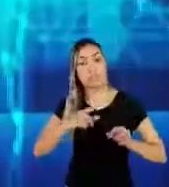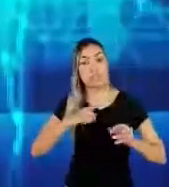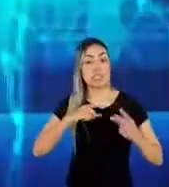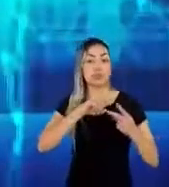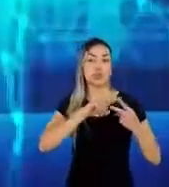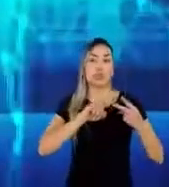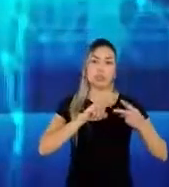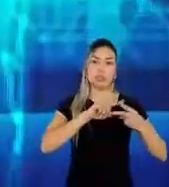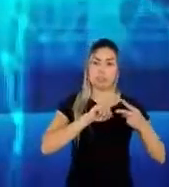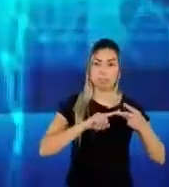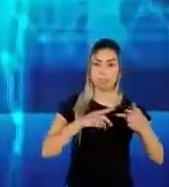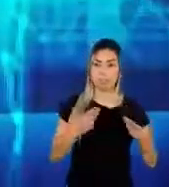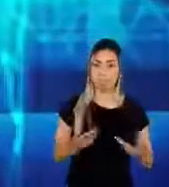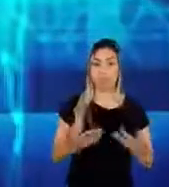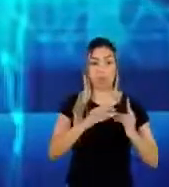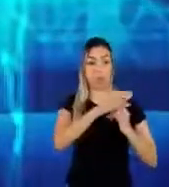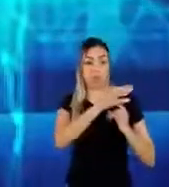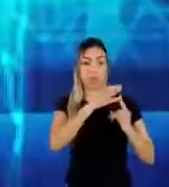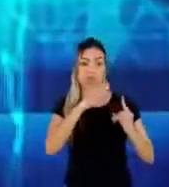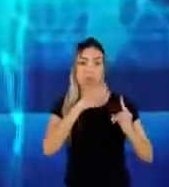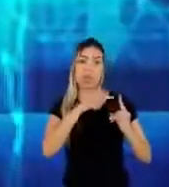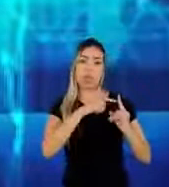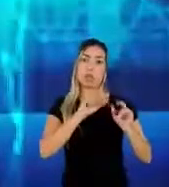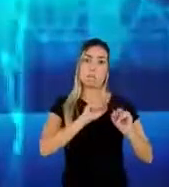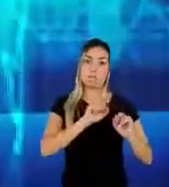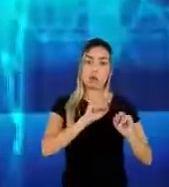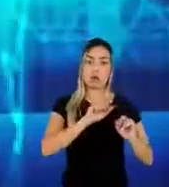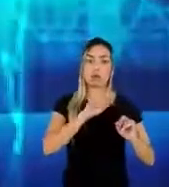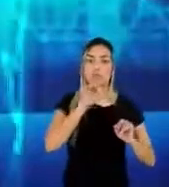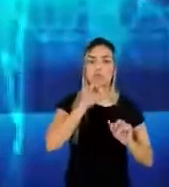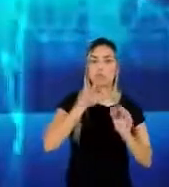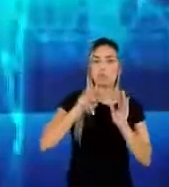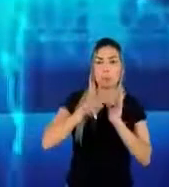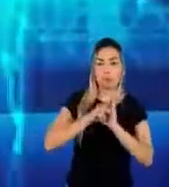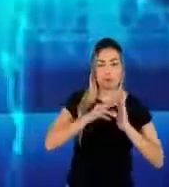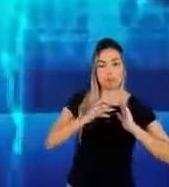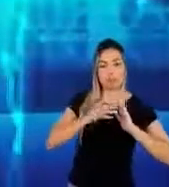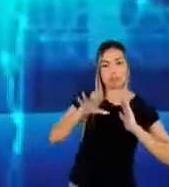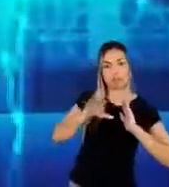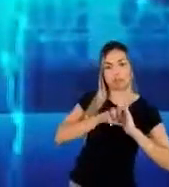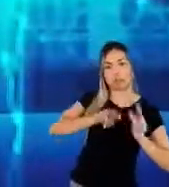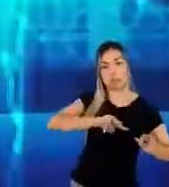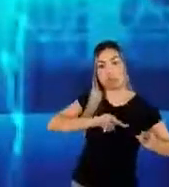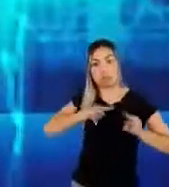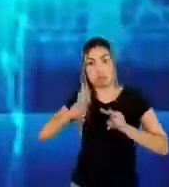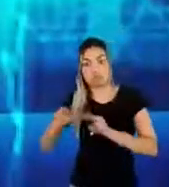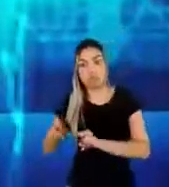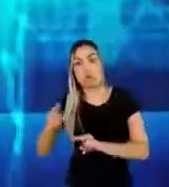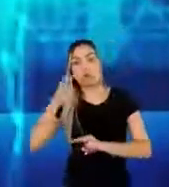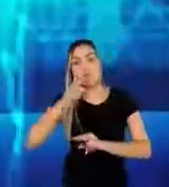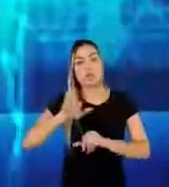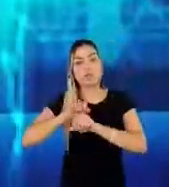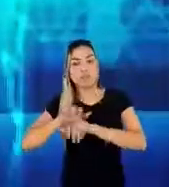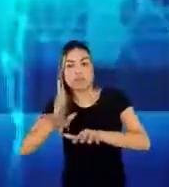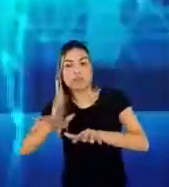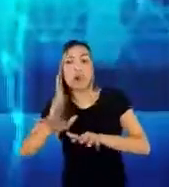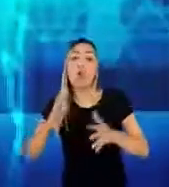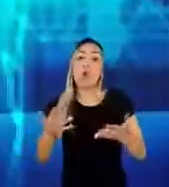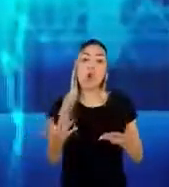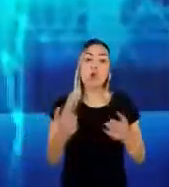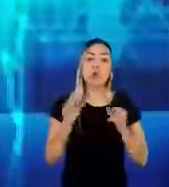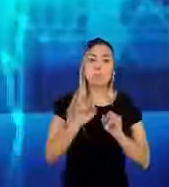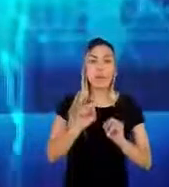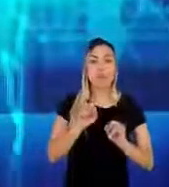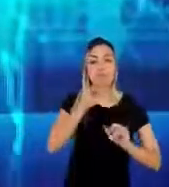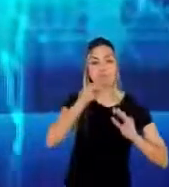esse consumidor vai sair do regulado para GD, geração distribuída, ou esse consumidor vai sair do mercado regulado para o Mercado Livre. Então, nós